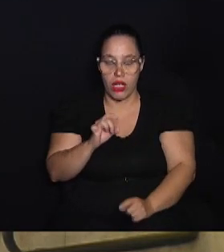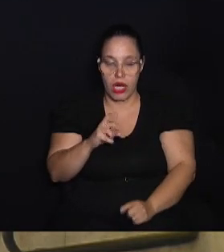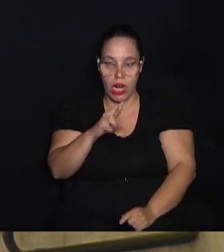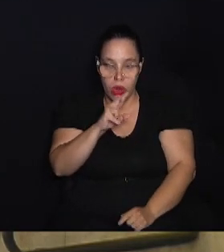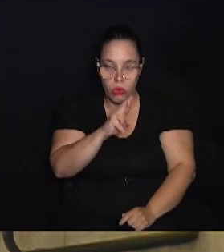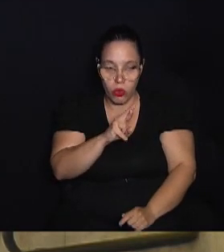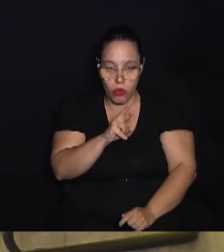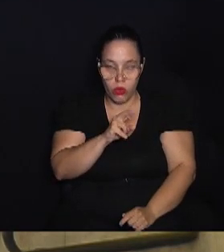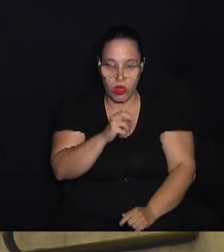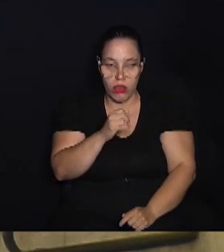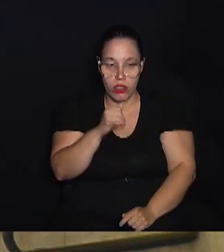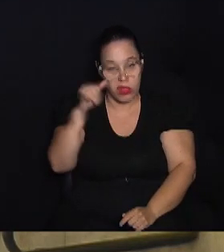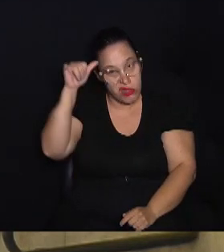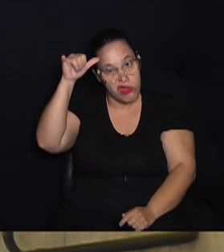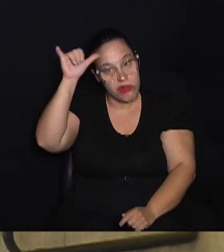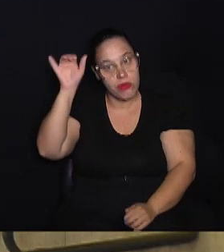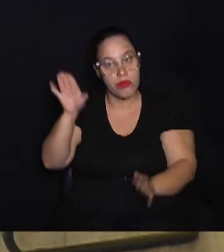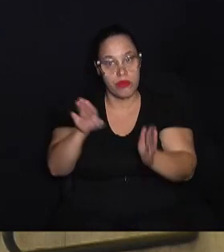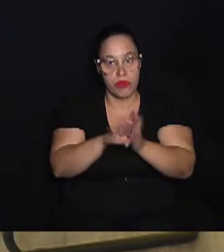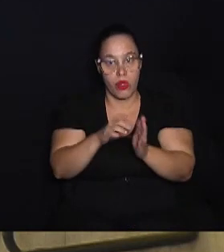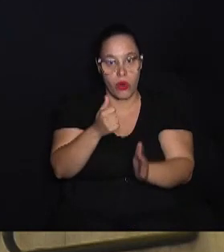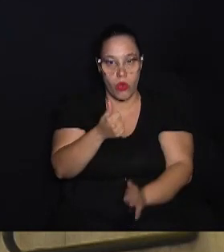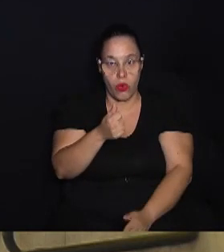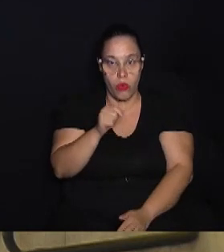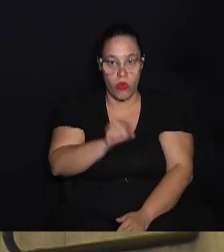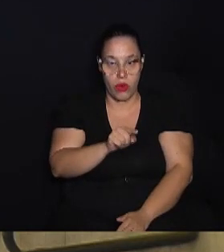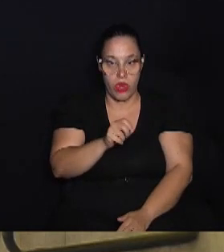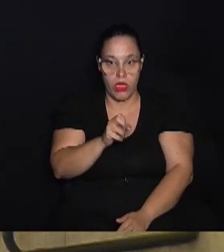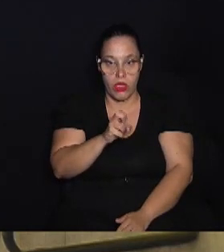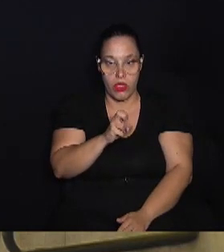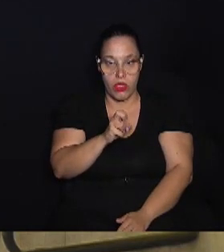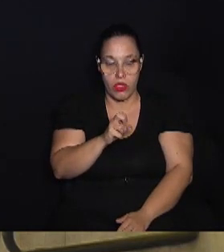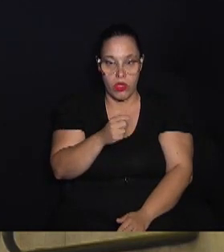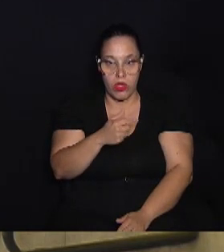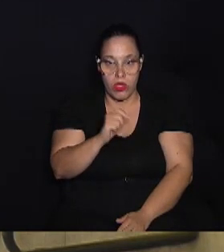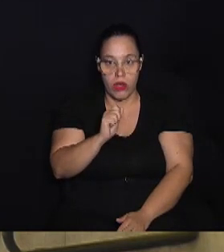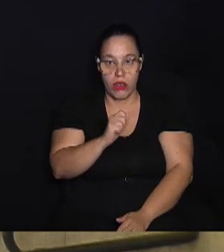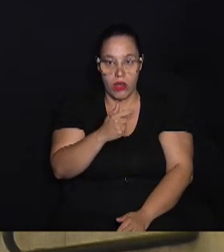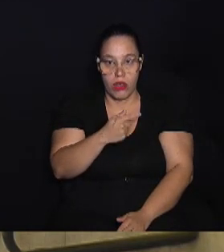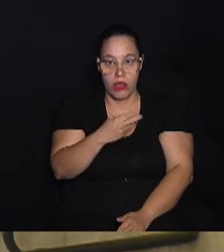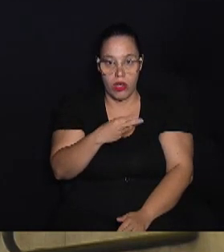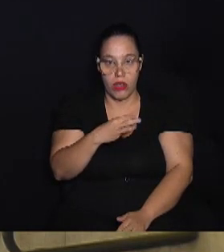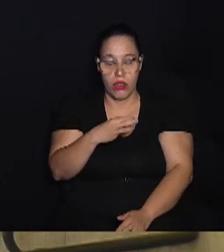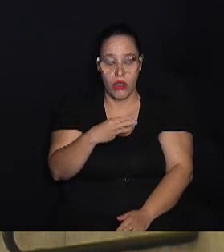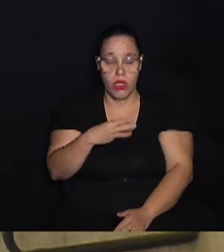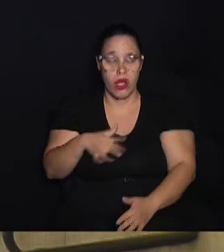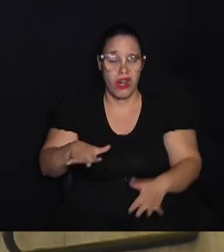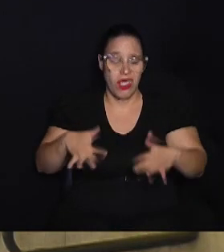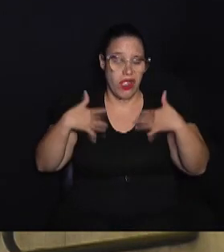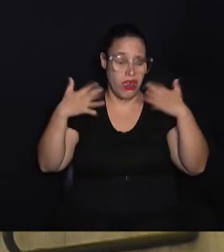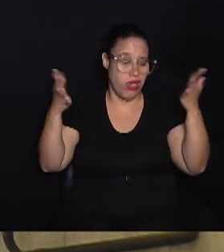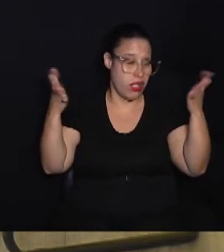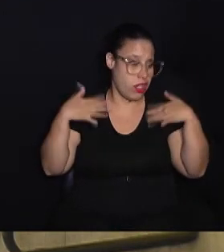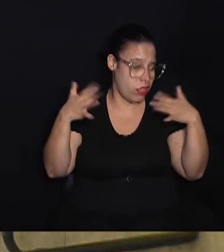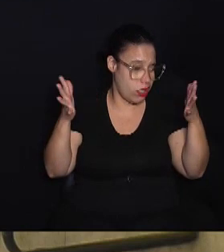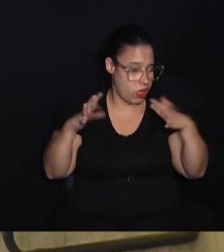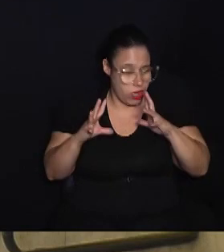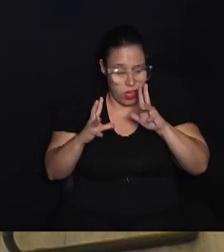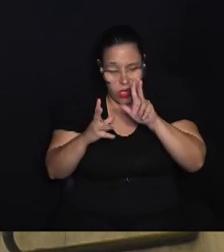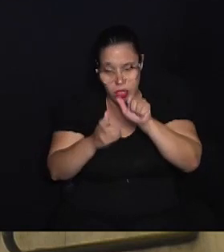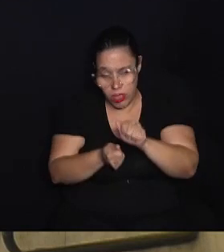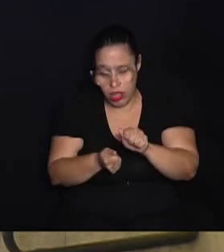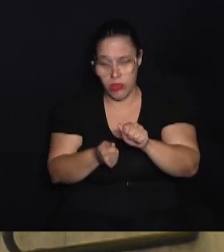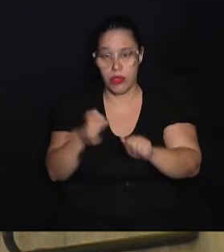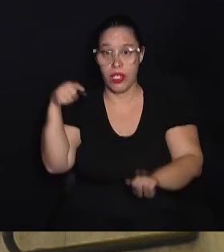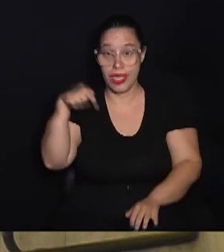e evitar que chegasse a 1,5 graus. Mas o ano de 2023 foi o ano mais quente da história em termos globais. Né? Aqui